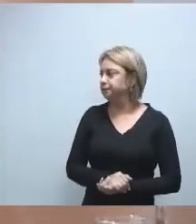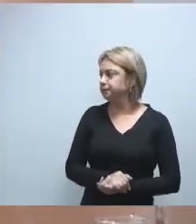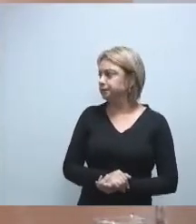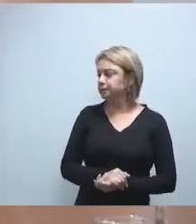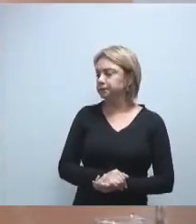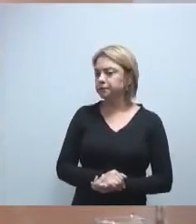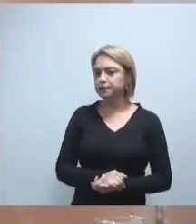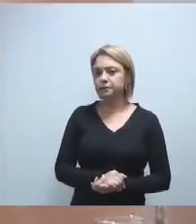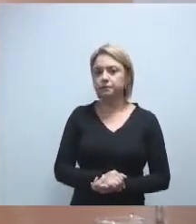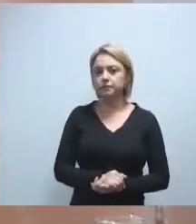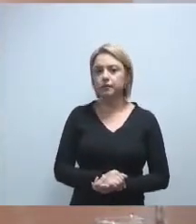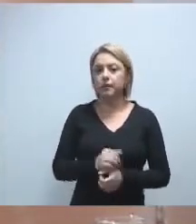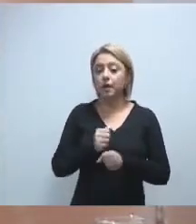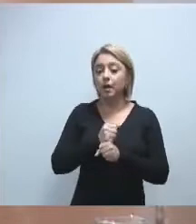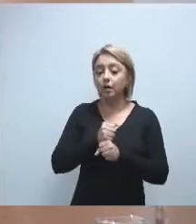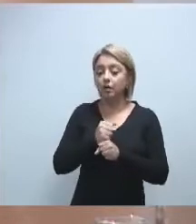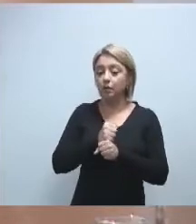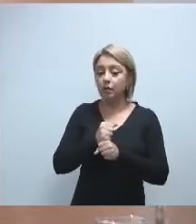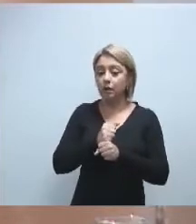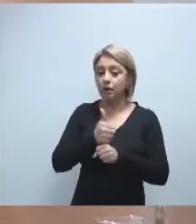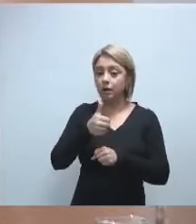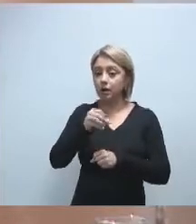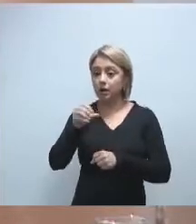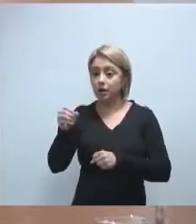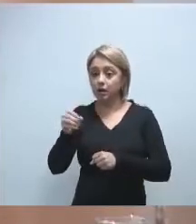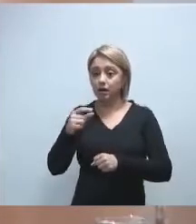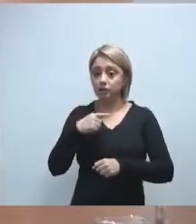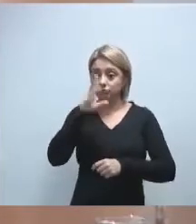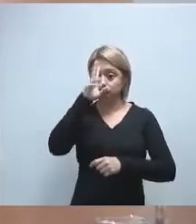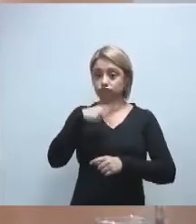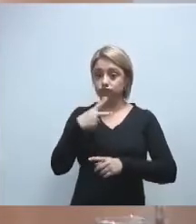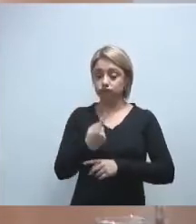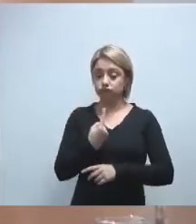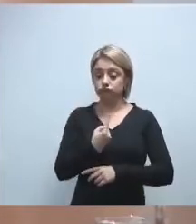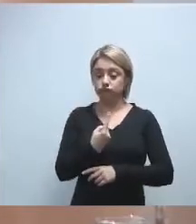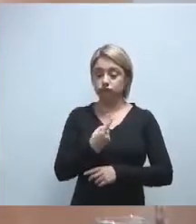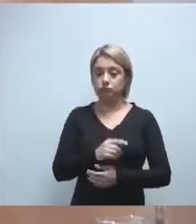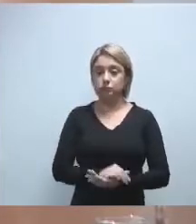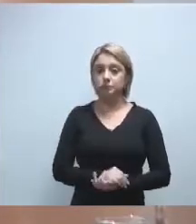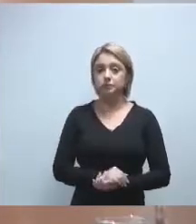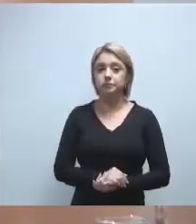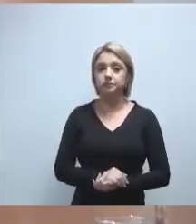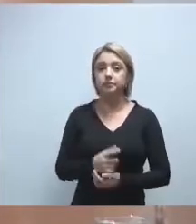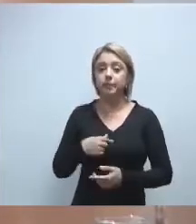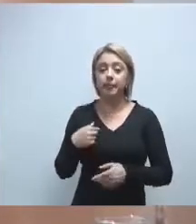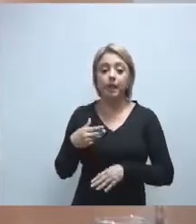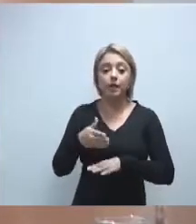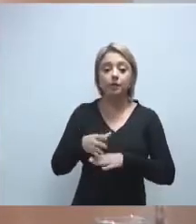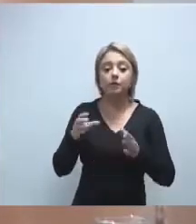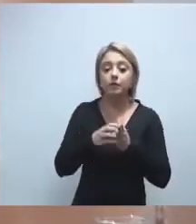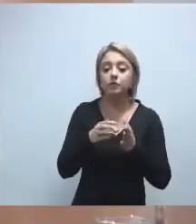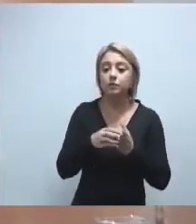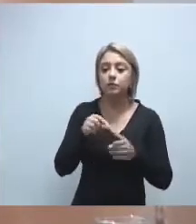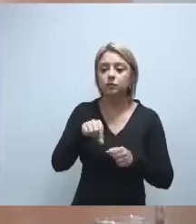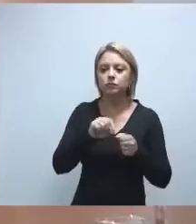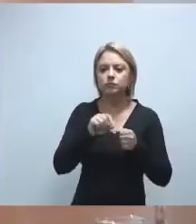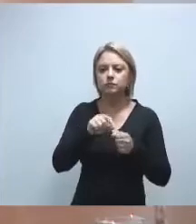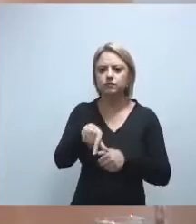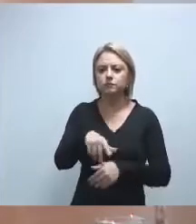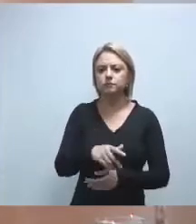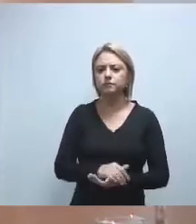ano do sesquicentenário da nossa independência e eu vim fazer o concurso